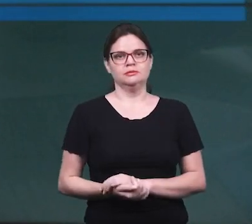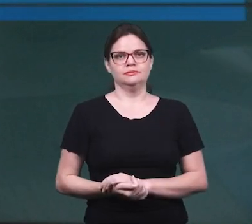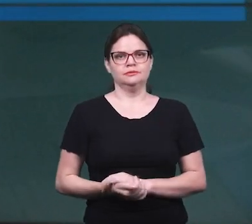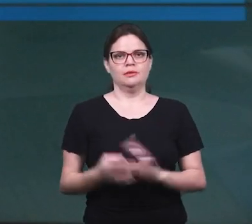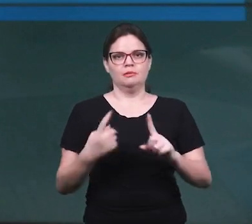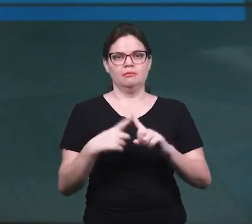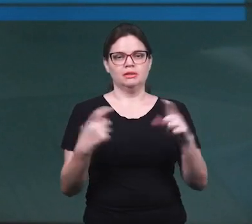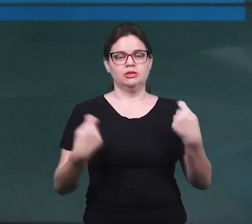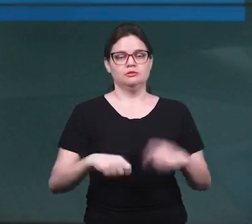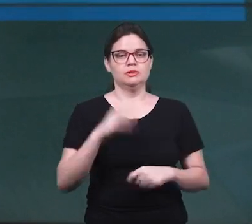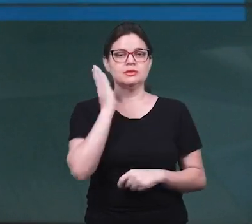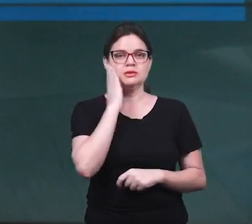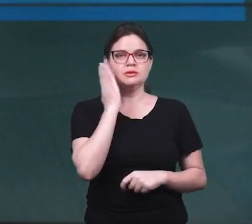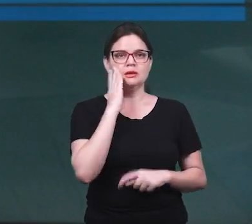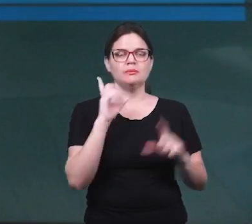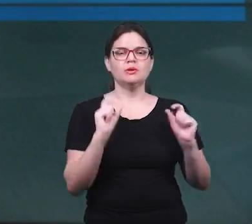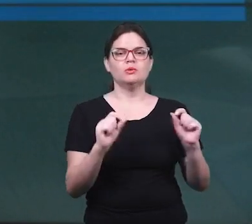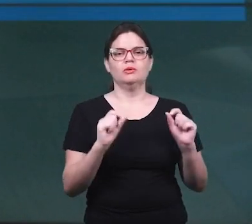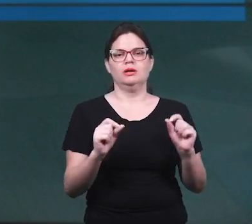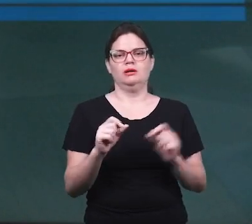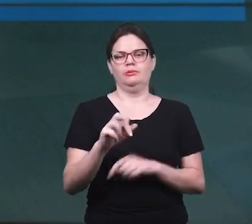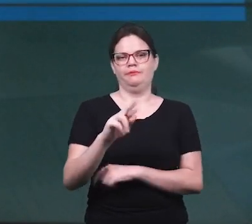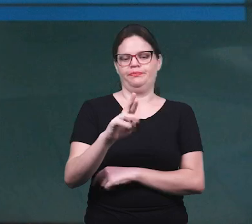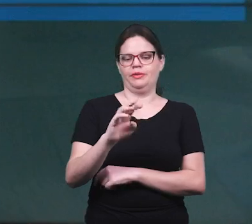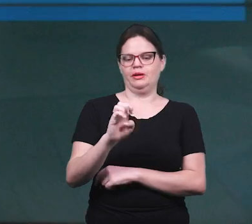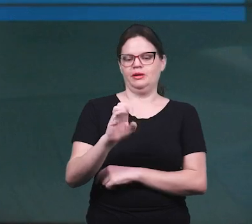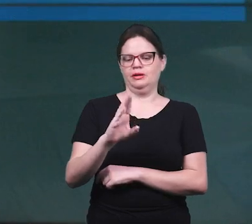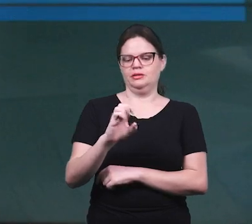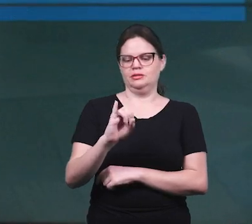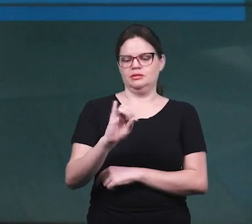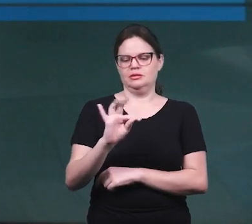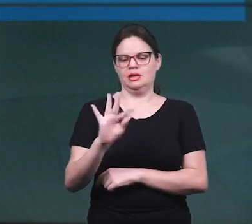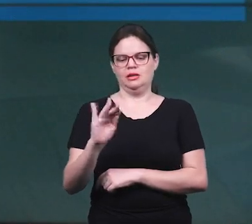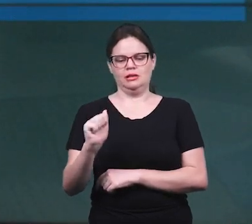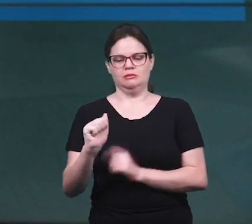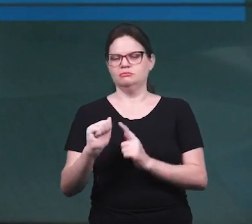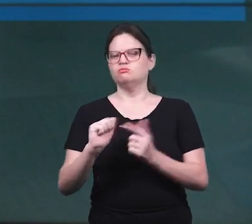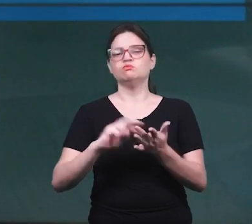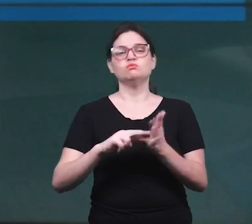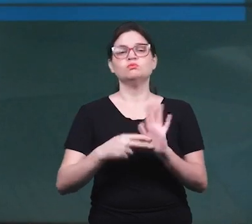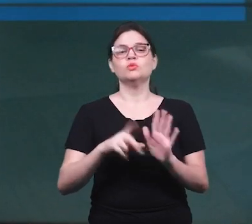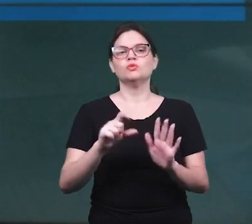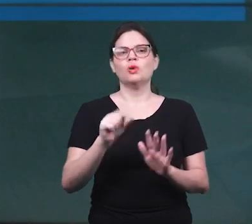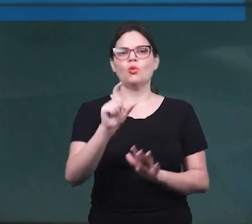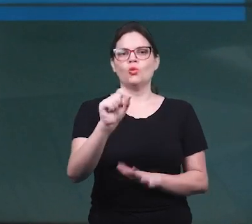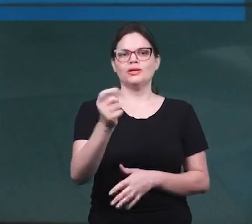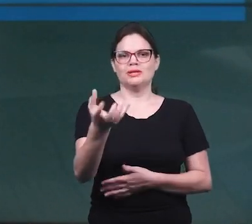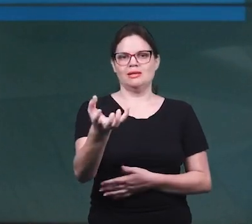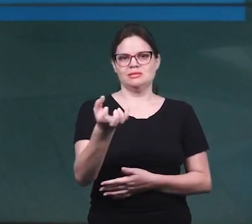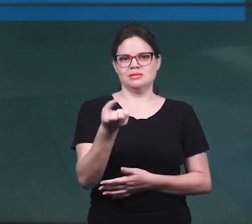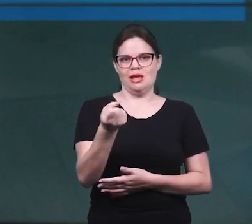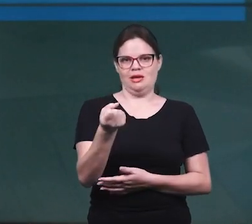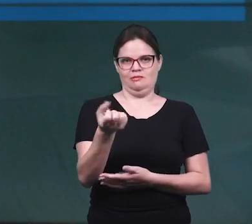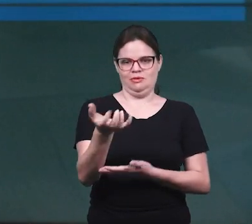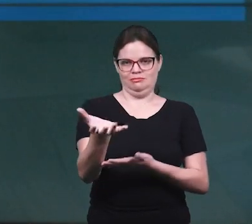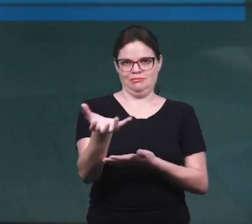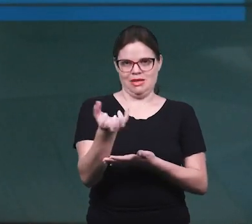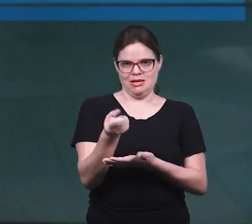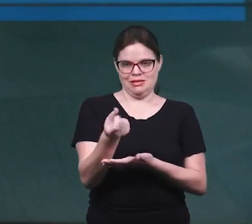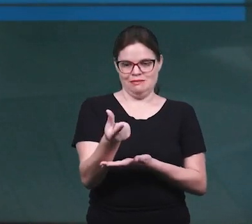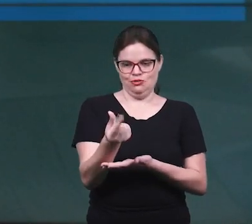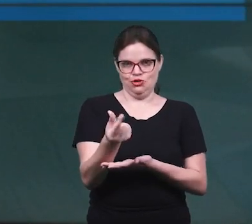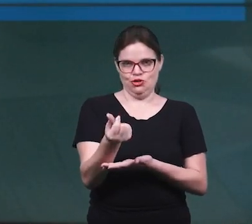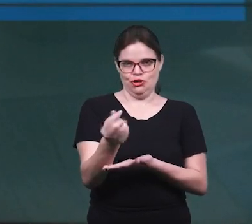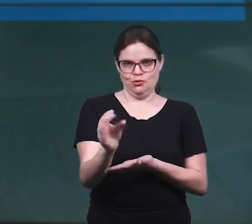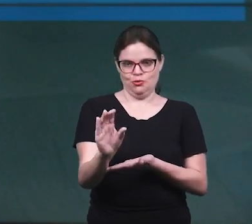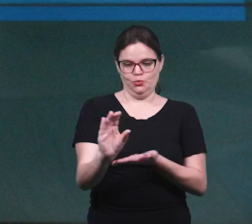suas receitas. Receita é aquilo que você recebe de alguém ou tem